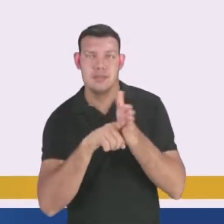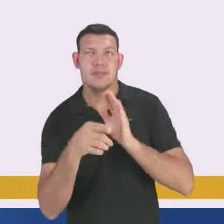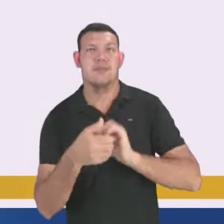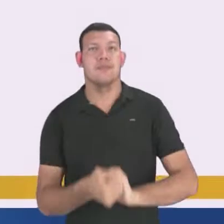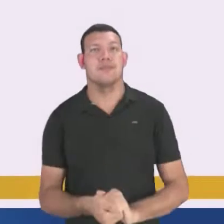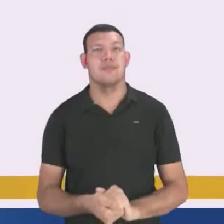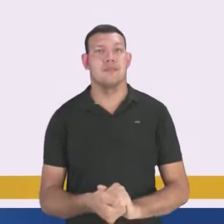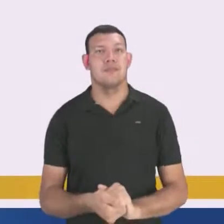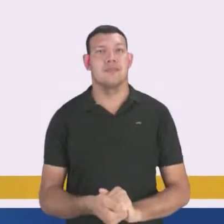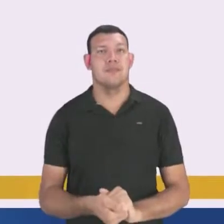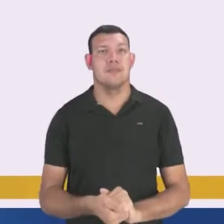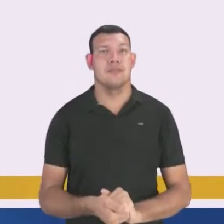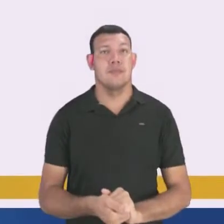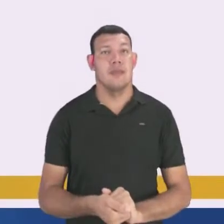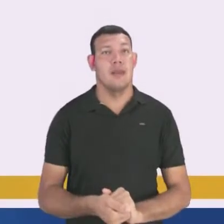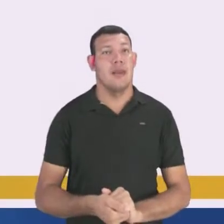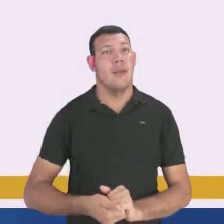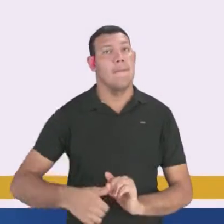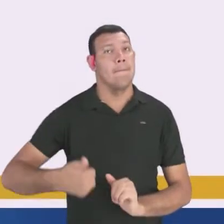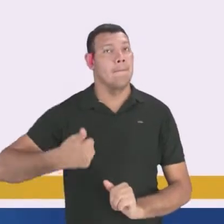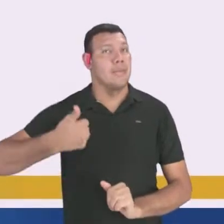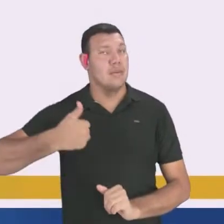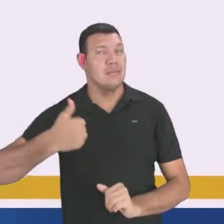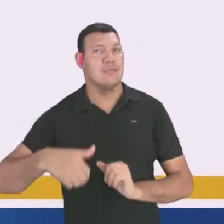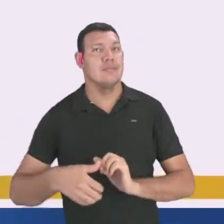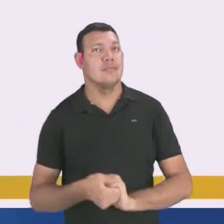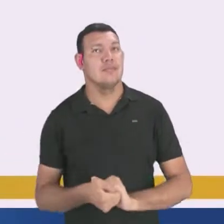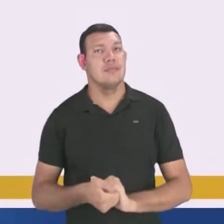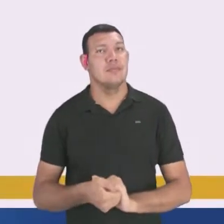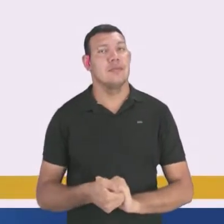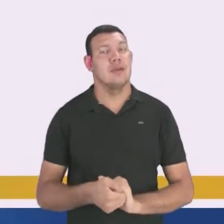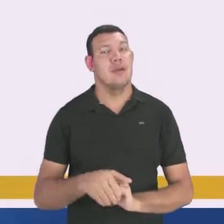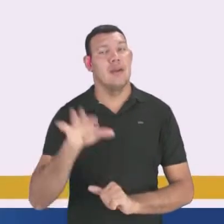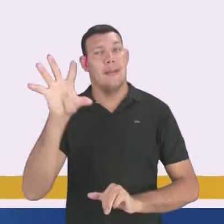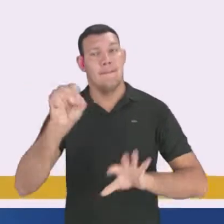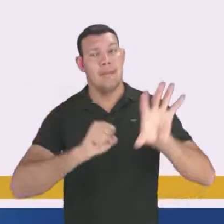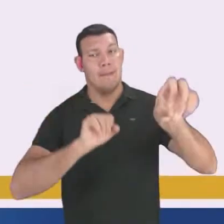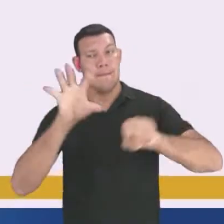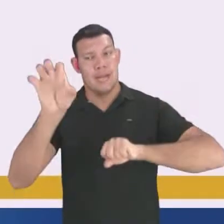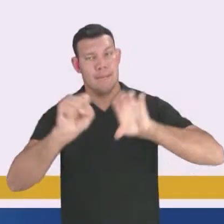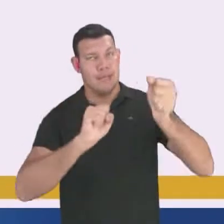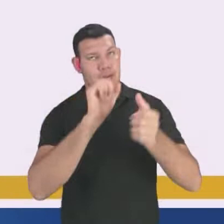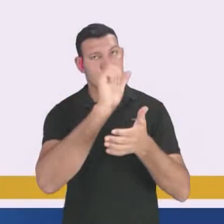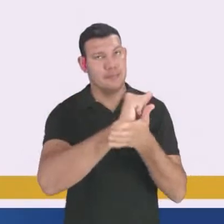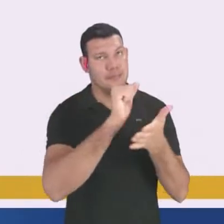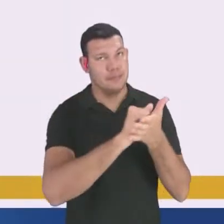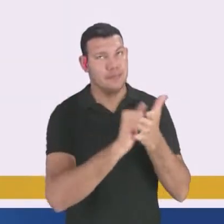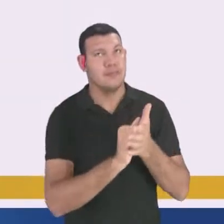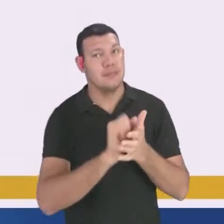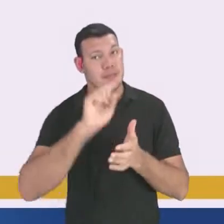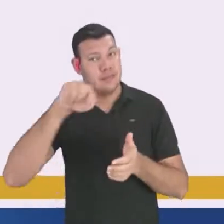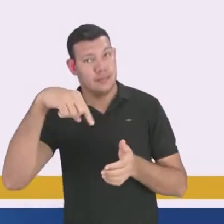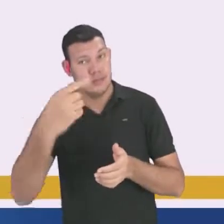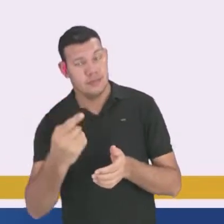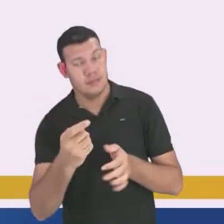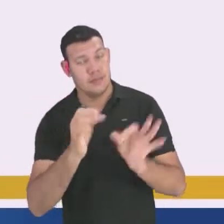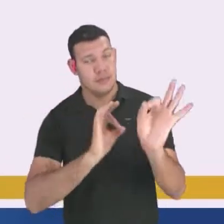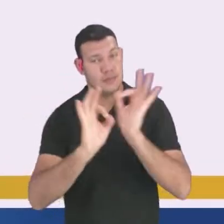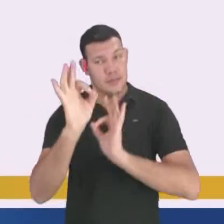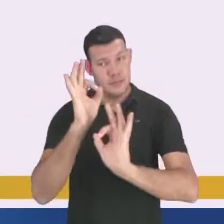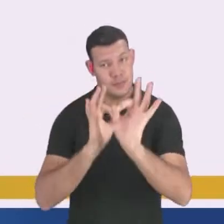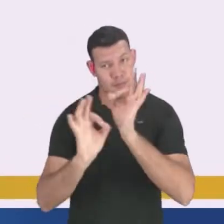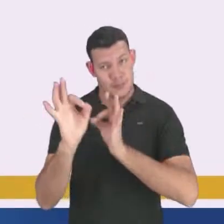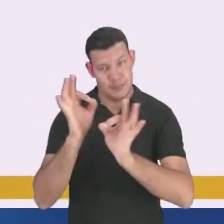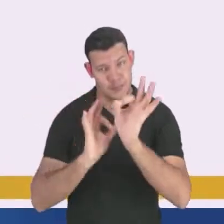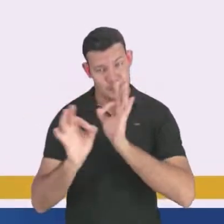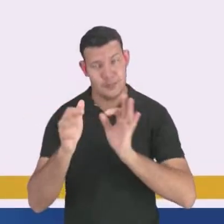Bom, a primeira coisa que deve ser feita aí, é a obtenção dos dados, E depois eles devem ser organizados,